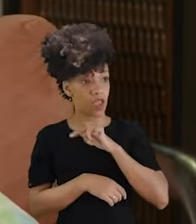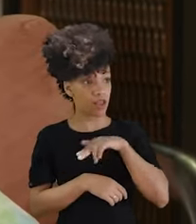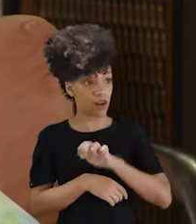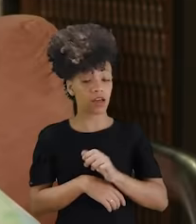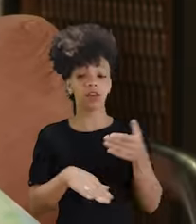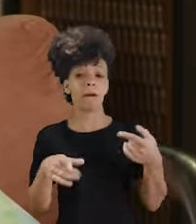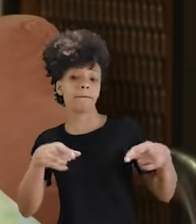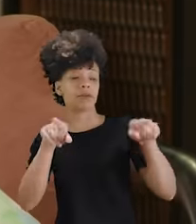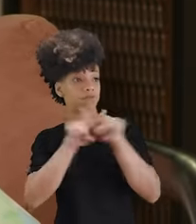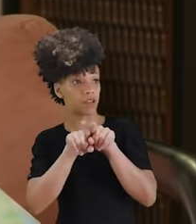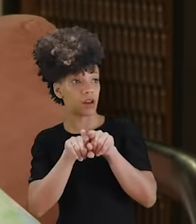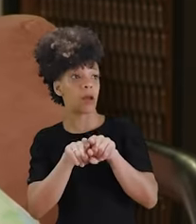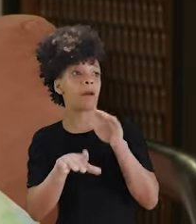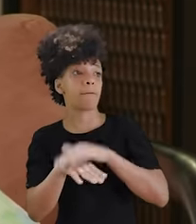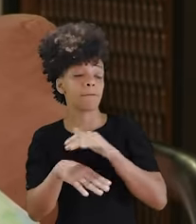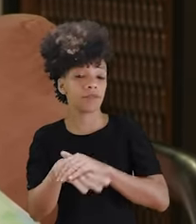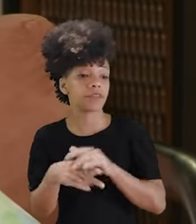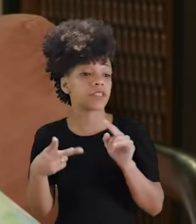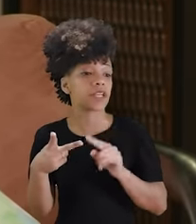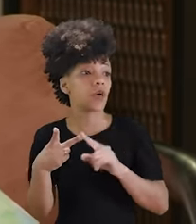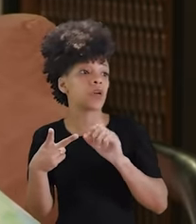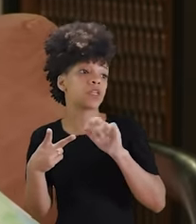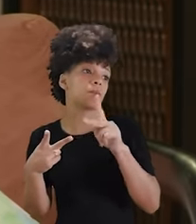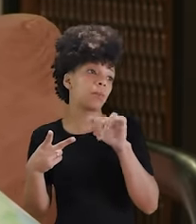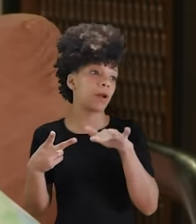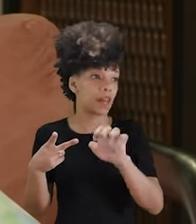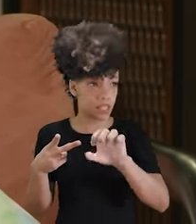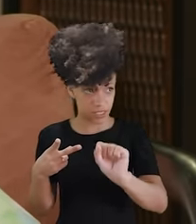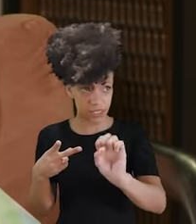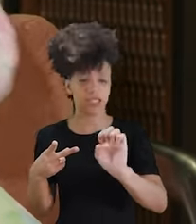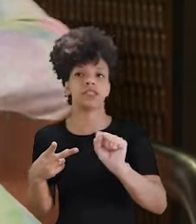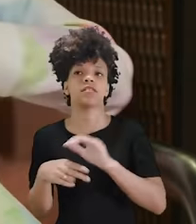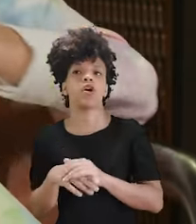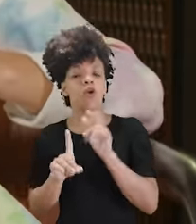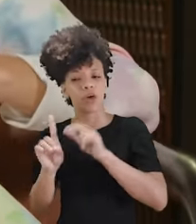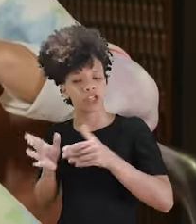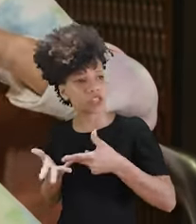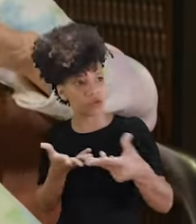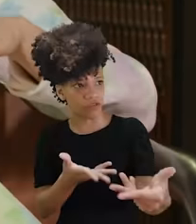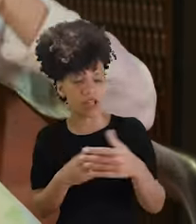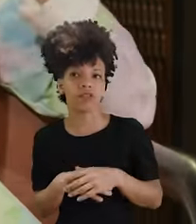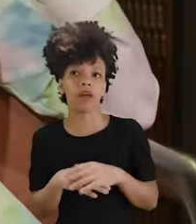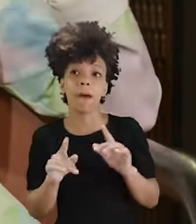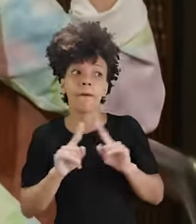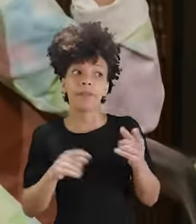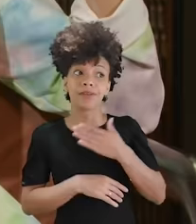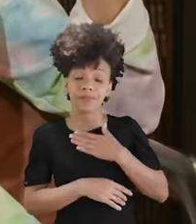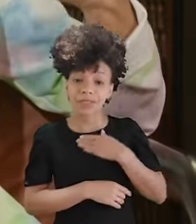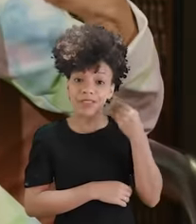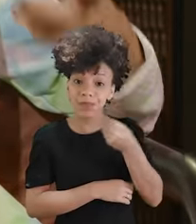Elaine fui com o parceiro para o splendour of the seas da Royal Caribbean como artista convidada